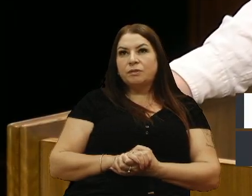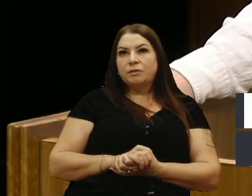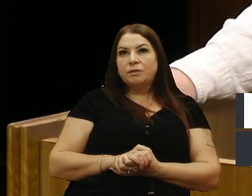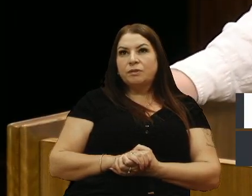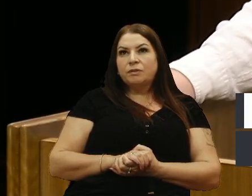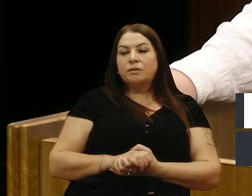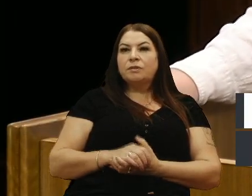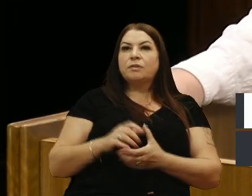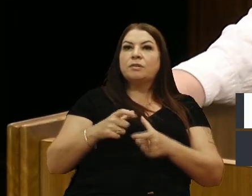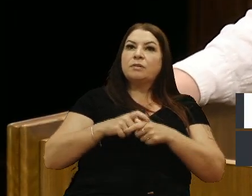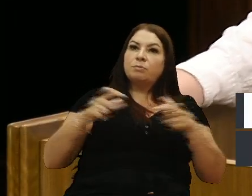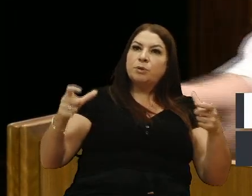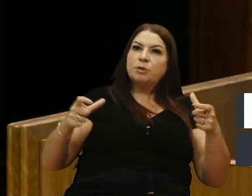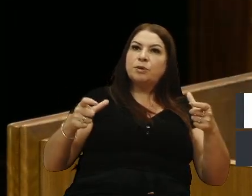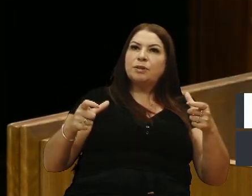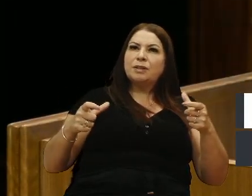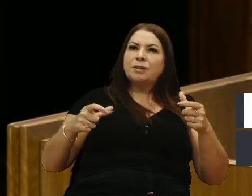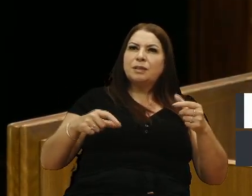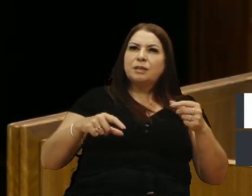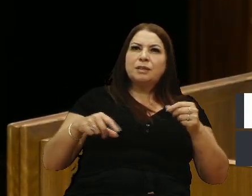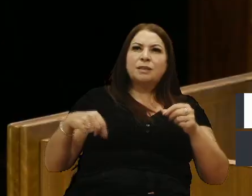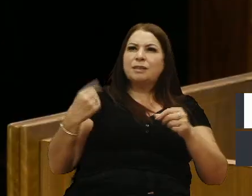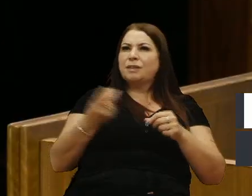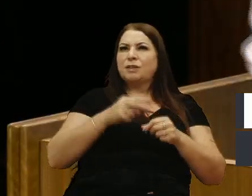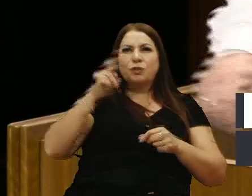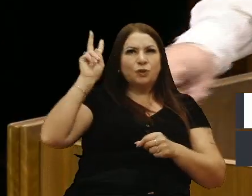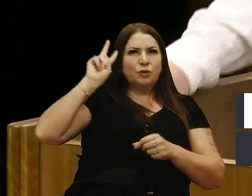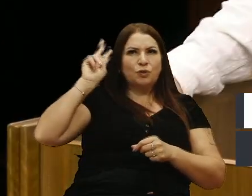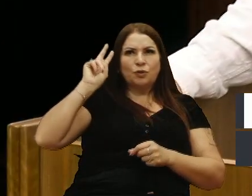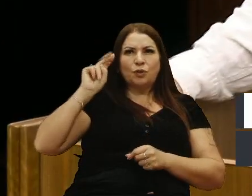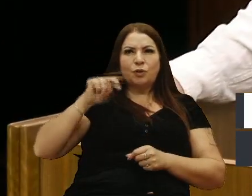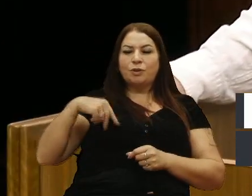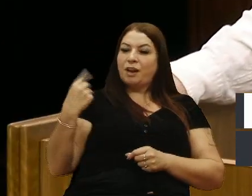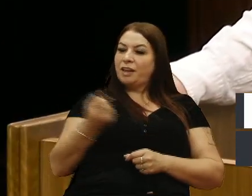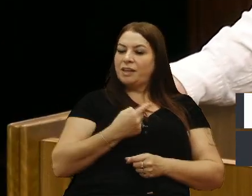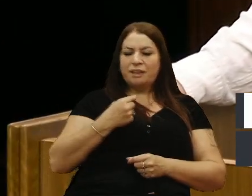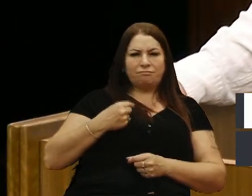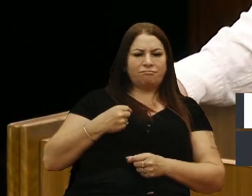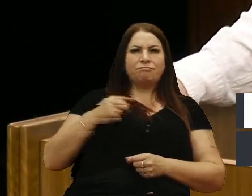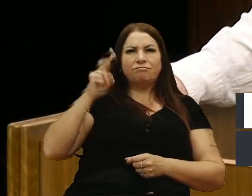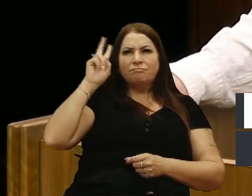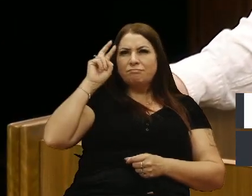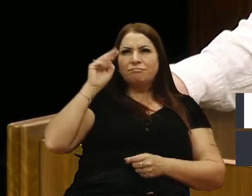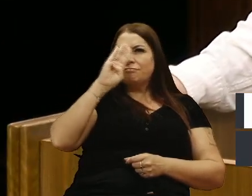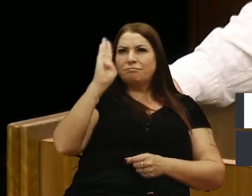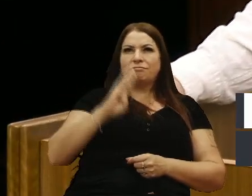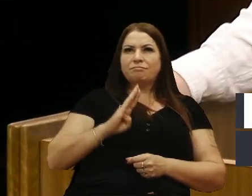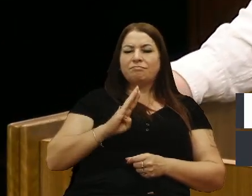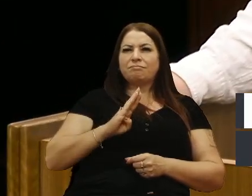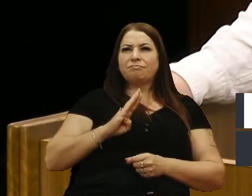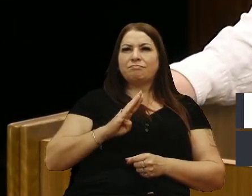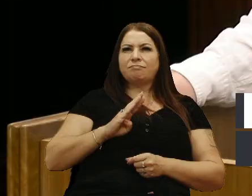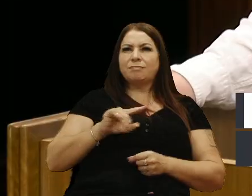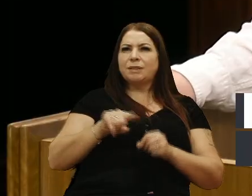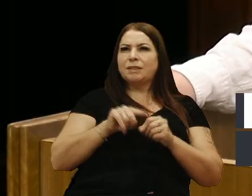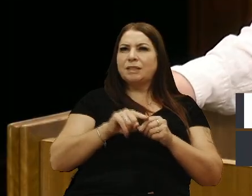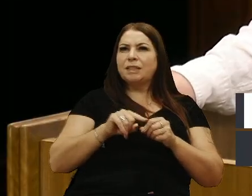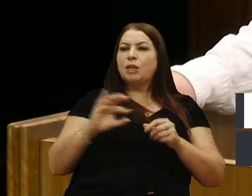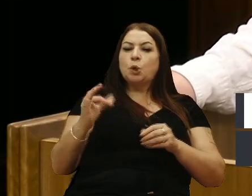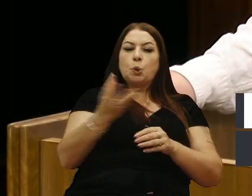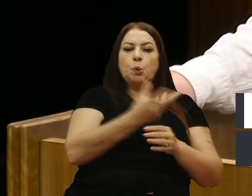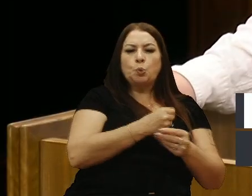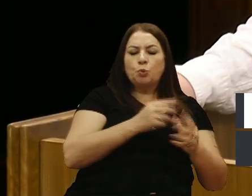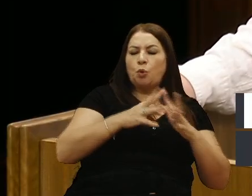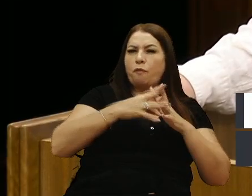É a maior desova da história da Páscoa do Brasil. É liquidação total,